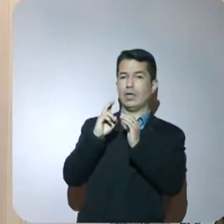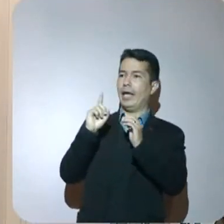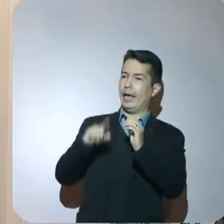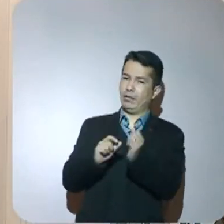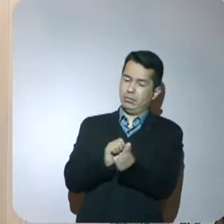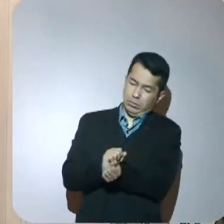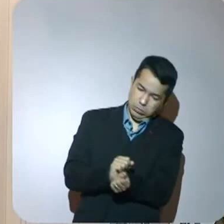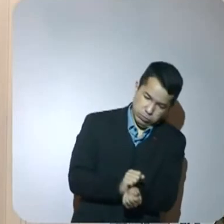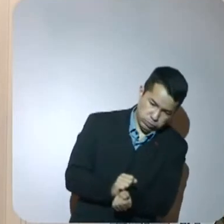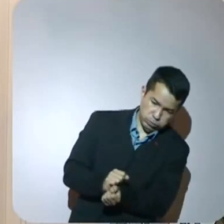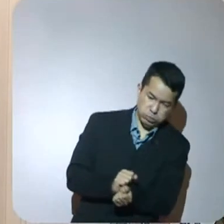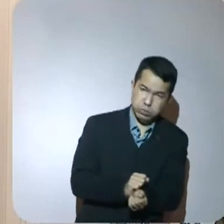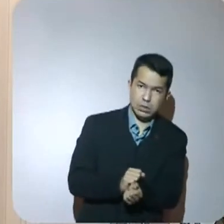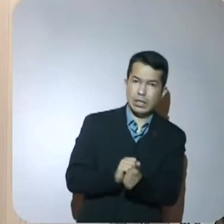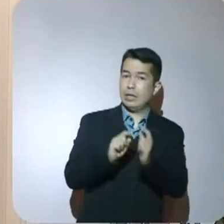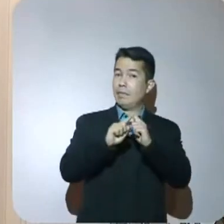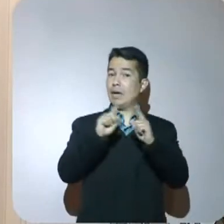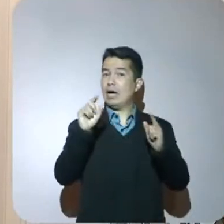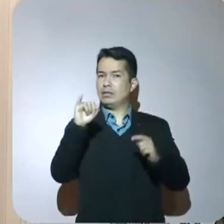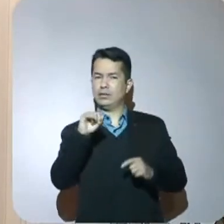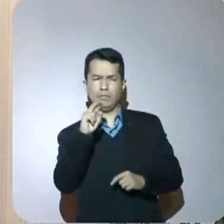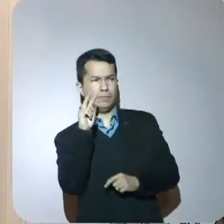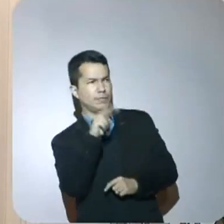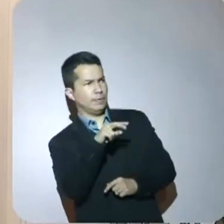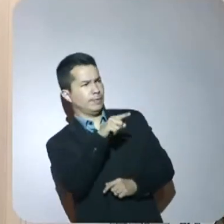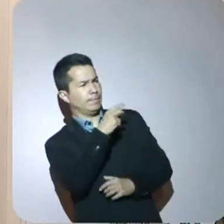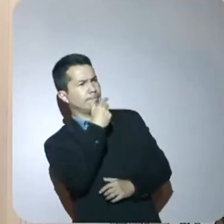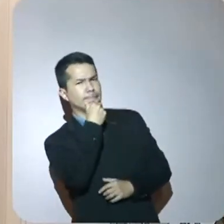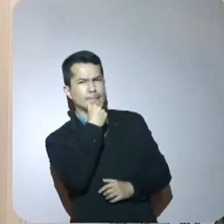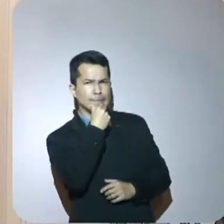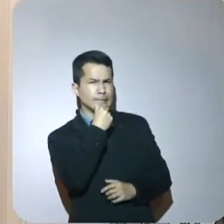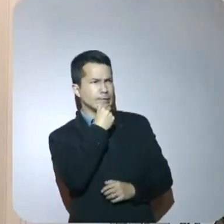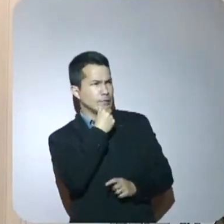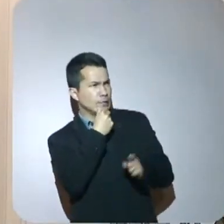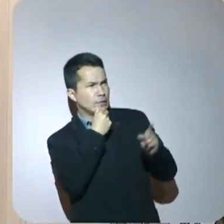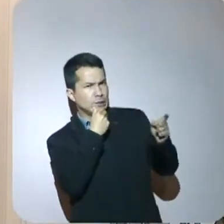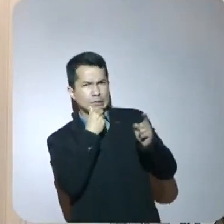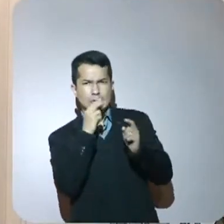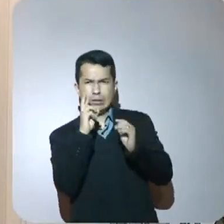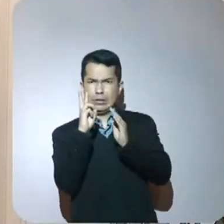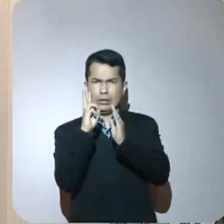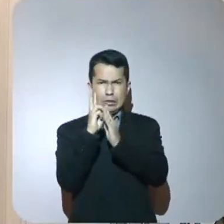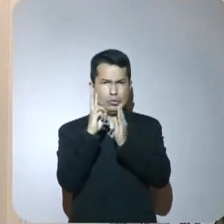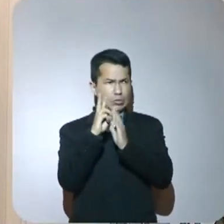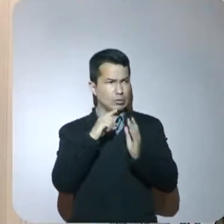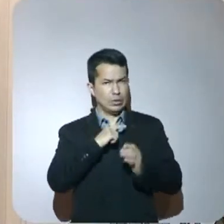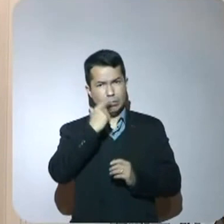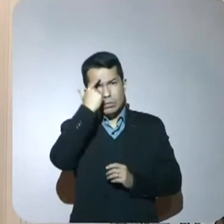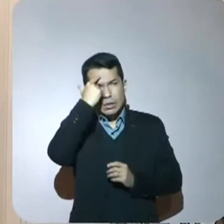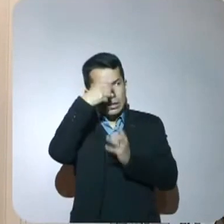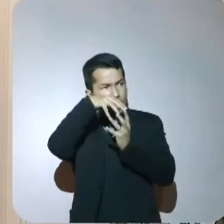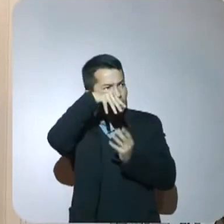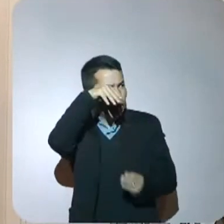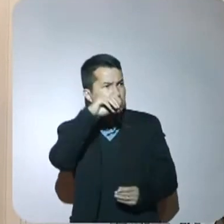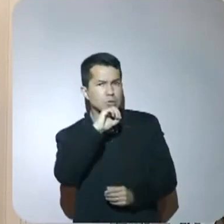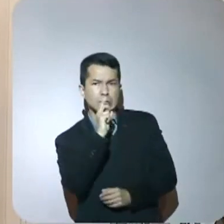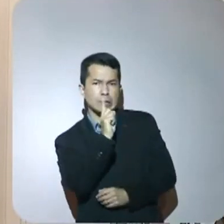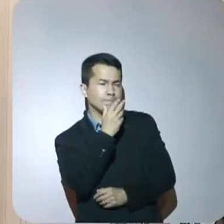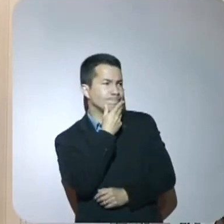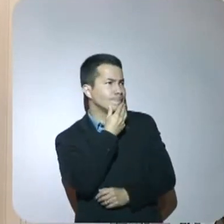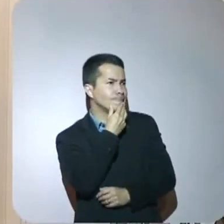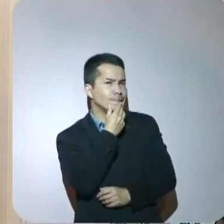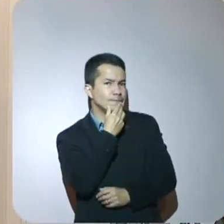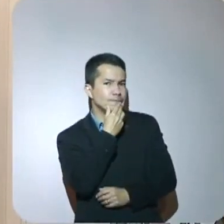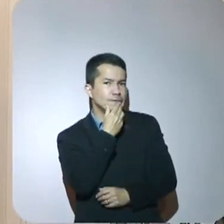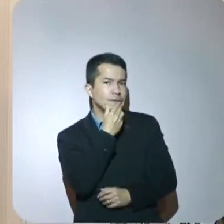entendesse que ele tinha alma, ele não era apenas um ser etéreo, tá? Ele tinha que ser apresentado o